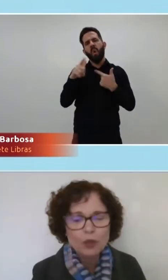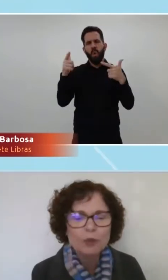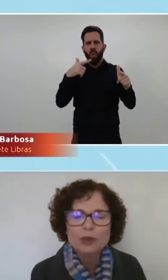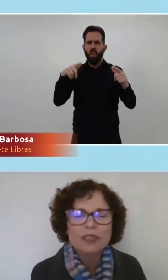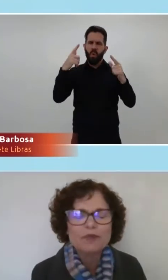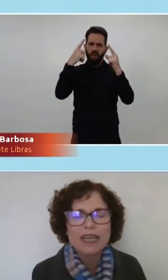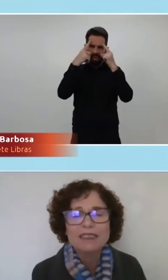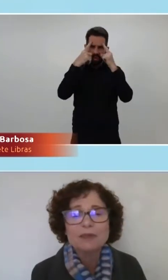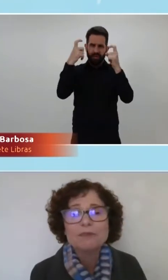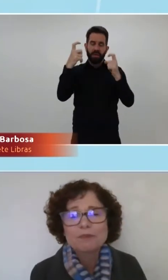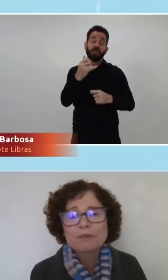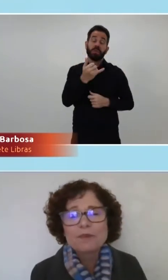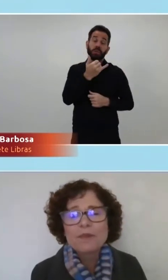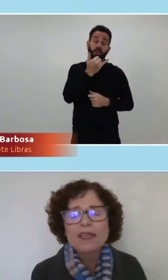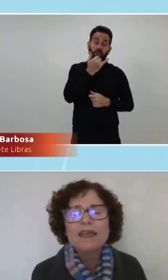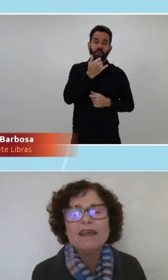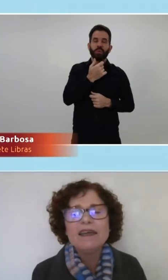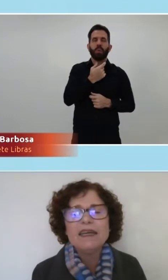Desculpa, eu estou resfriada.